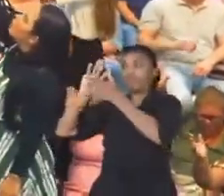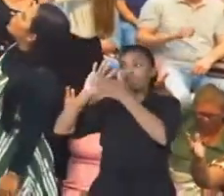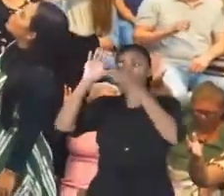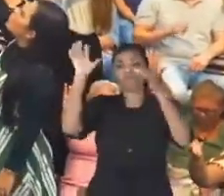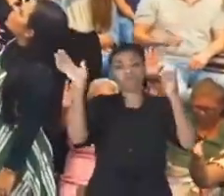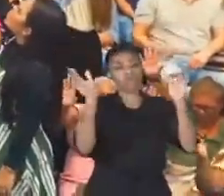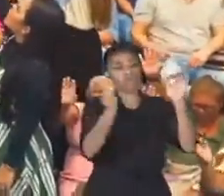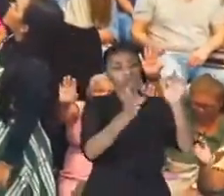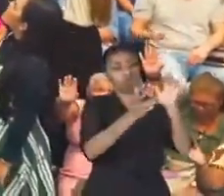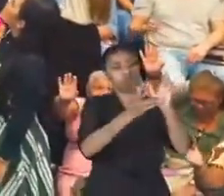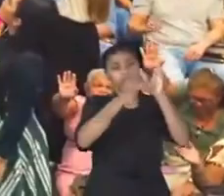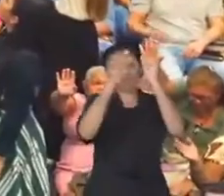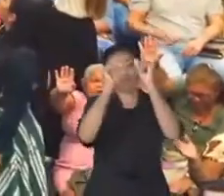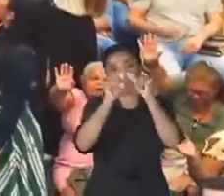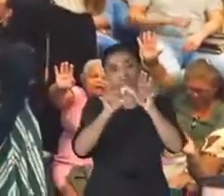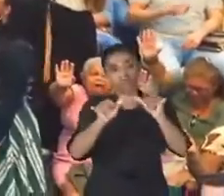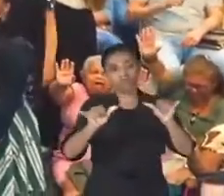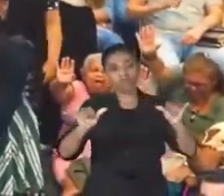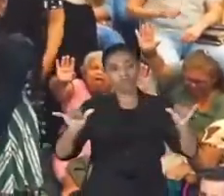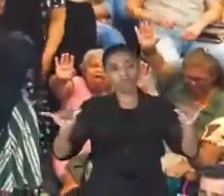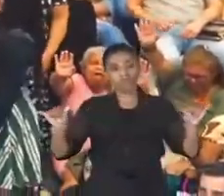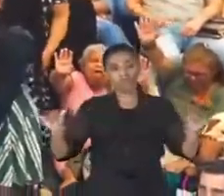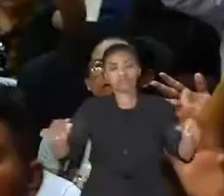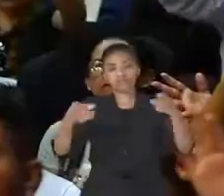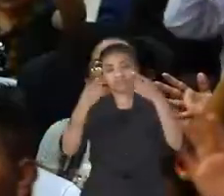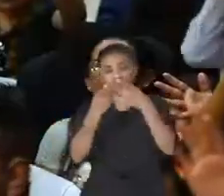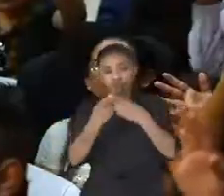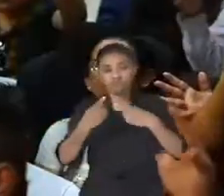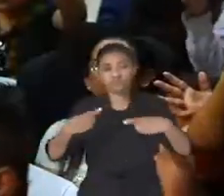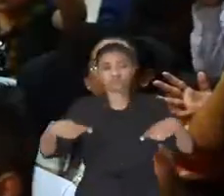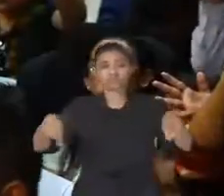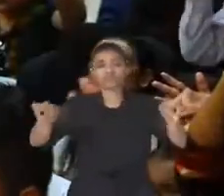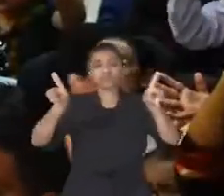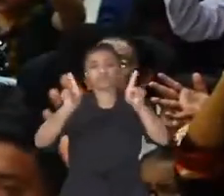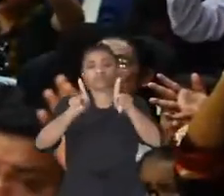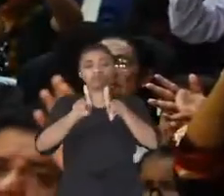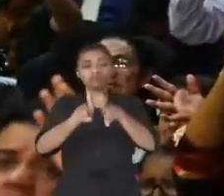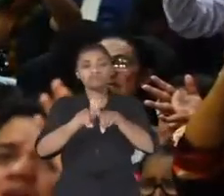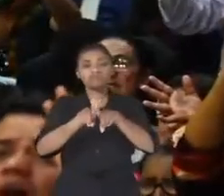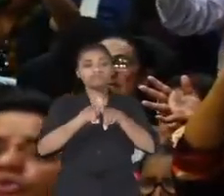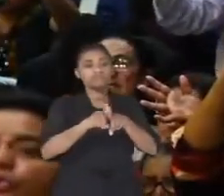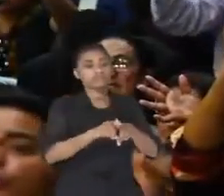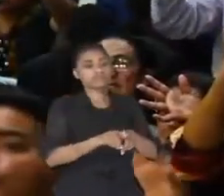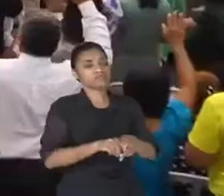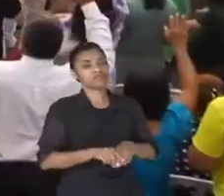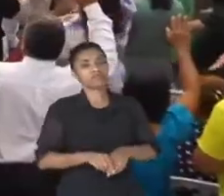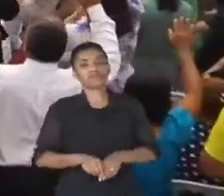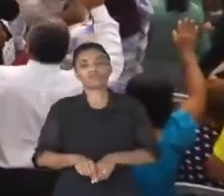voltando.